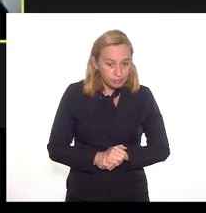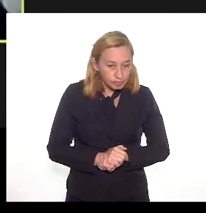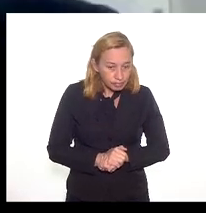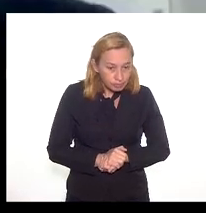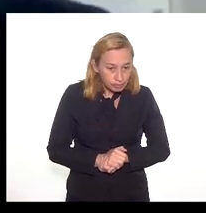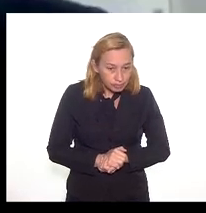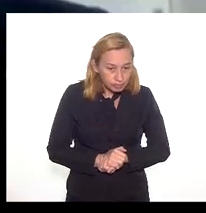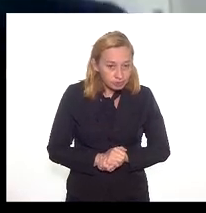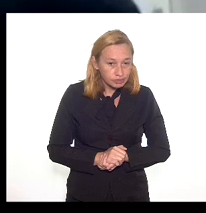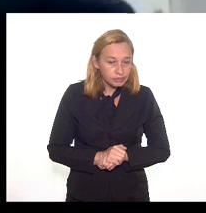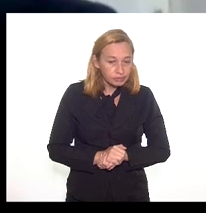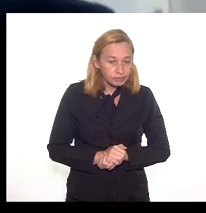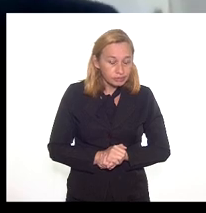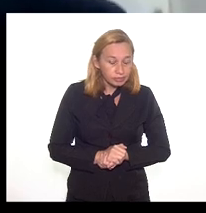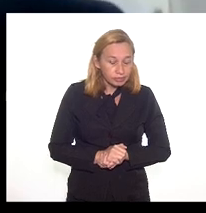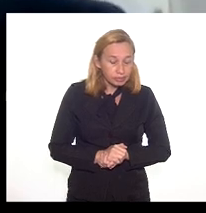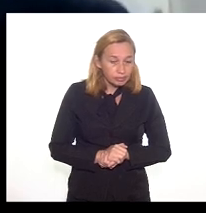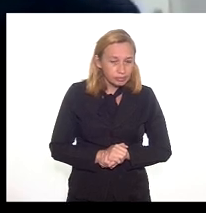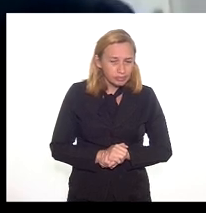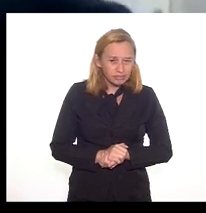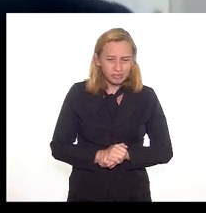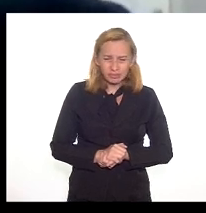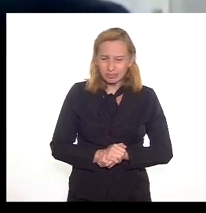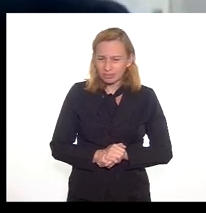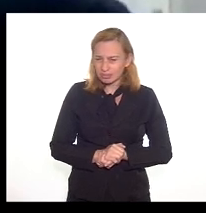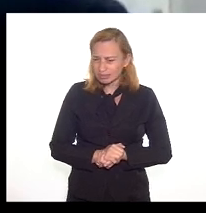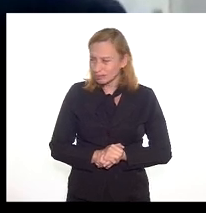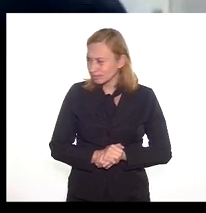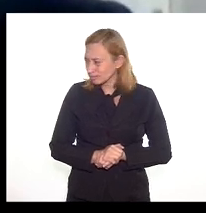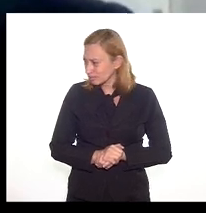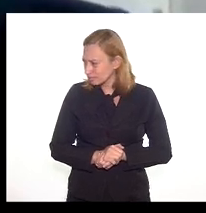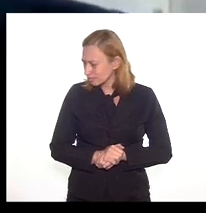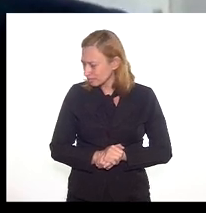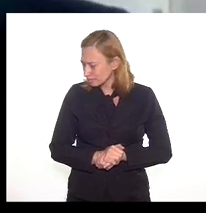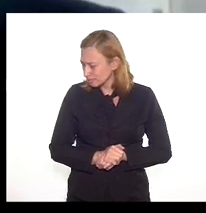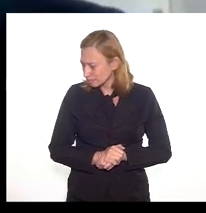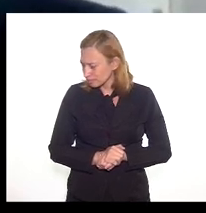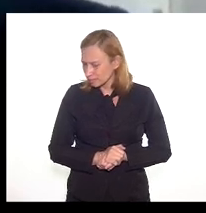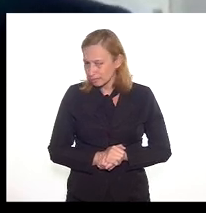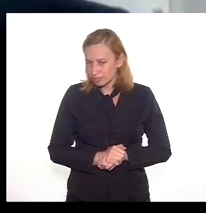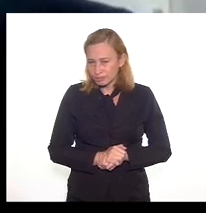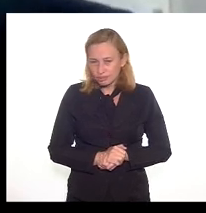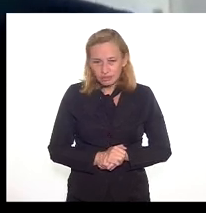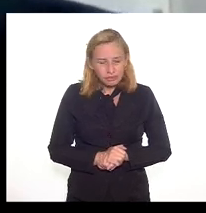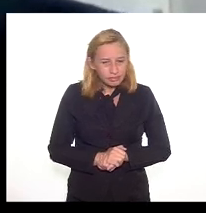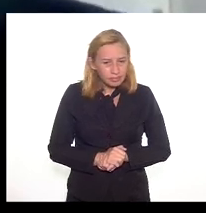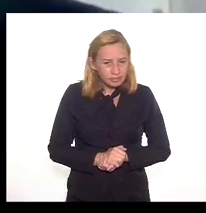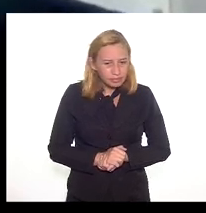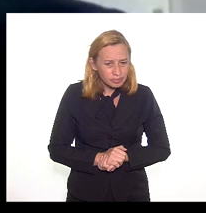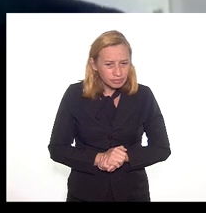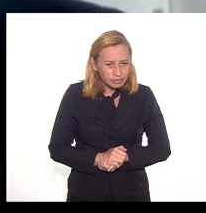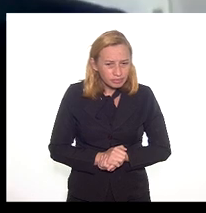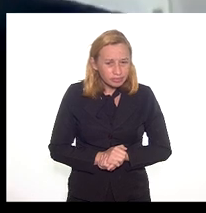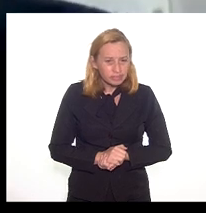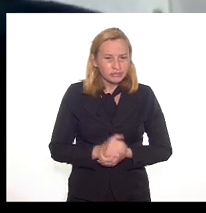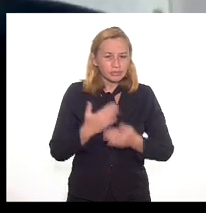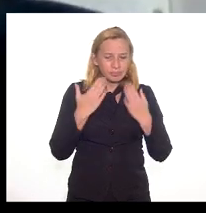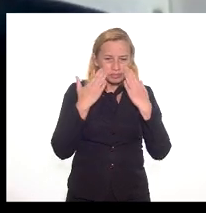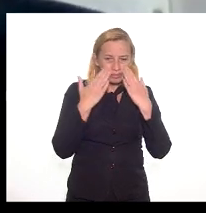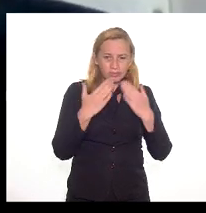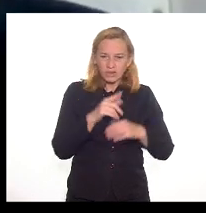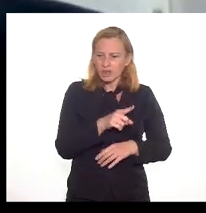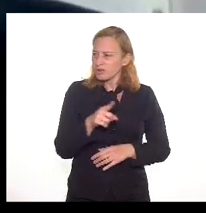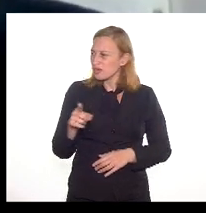se podem ficar à vontade de me chamar como Dan, sem problemas. Agradeço muito aí a oportunidade de estar apresentando para vocês